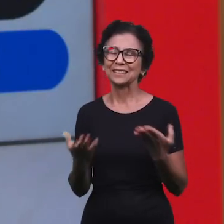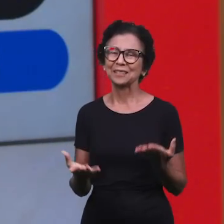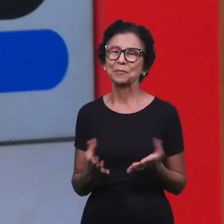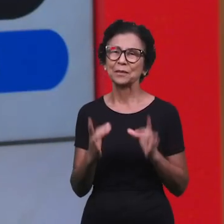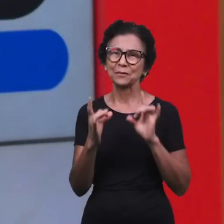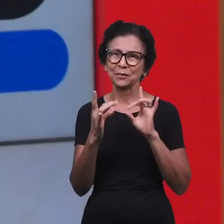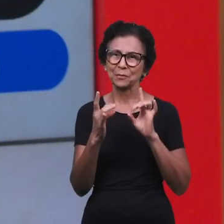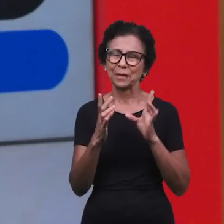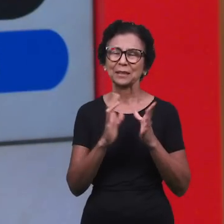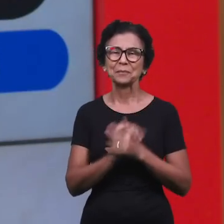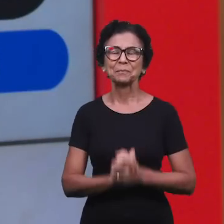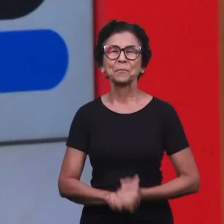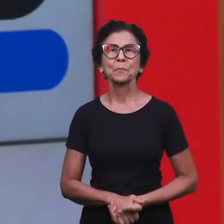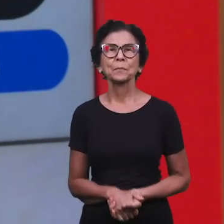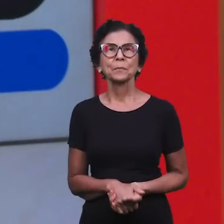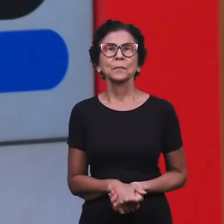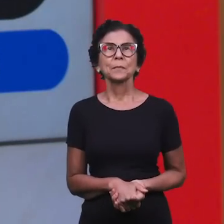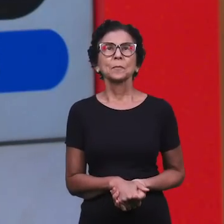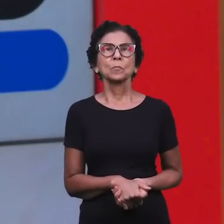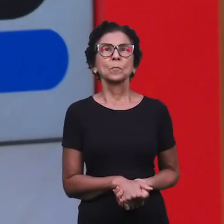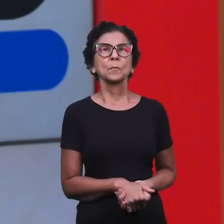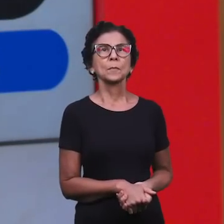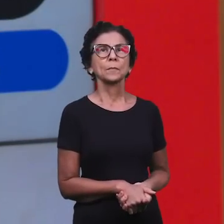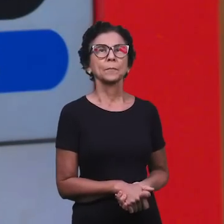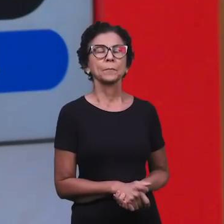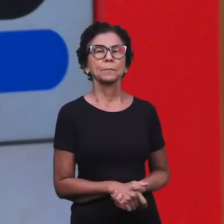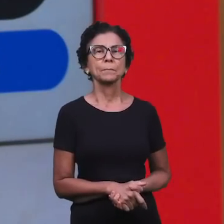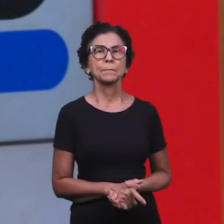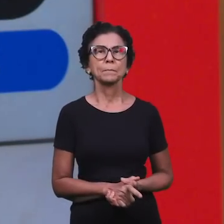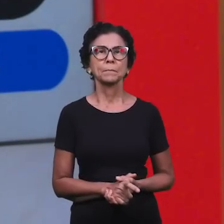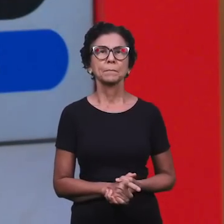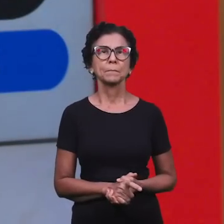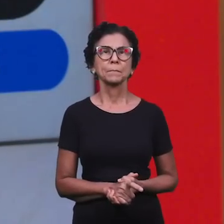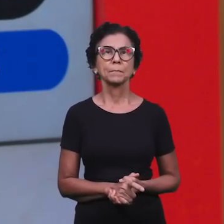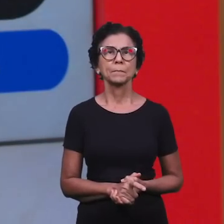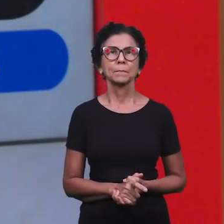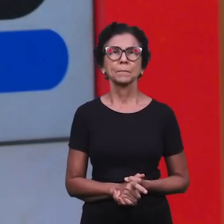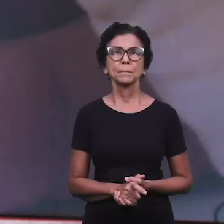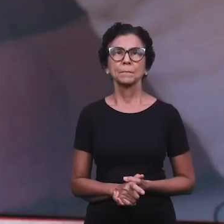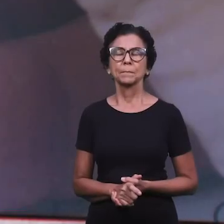nós. Tudo bem? Então, olha só, para a gente fechar o nosso programa,